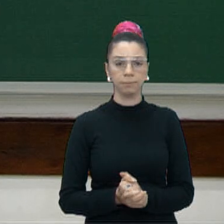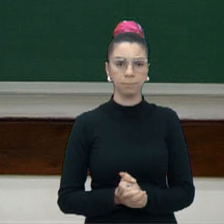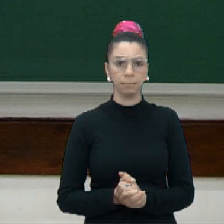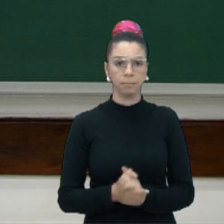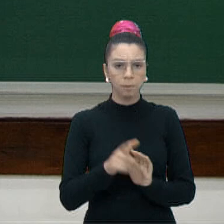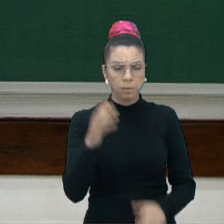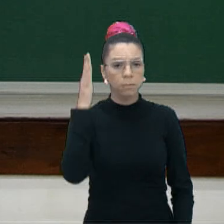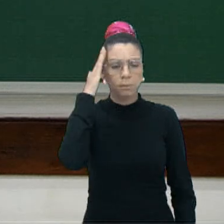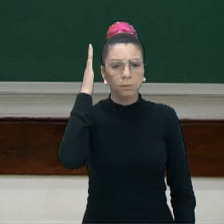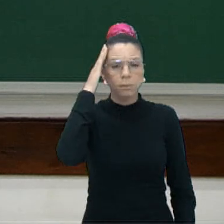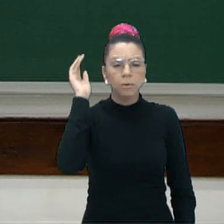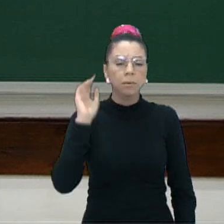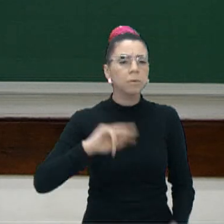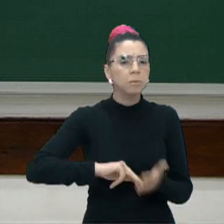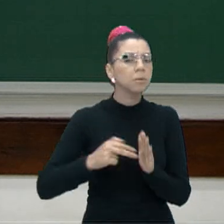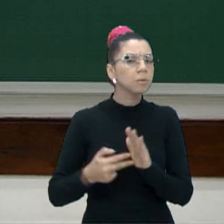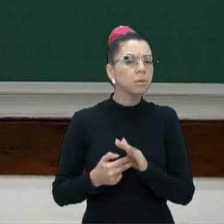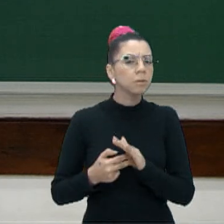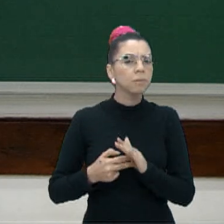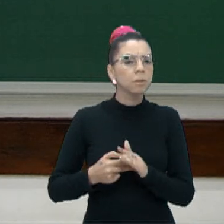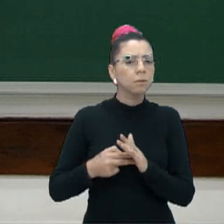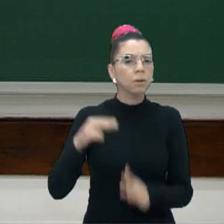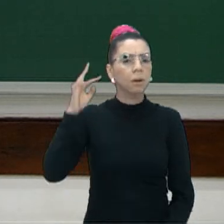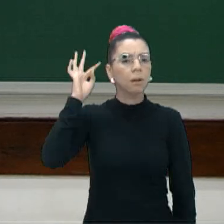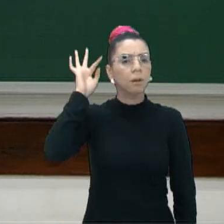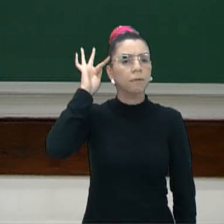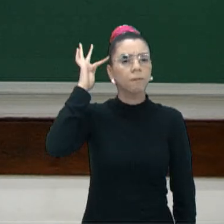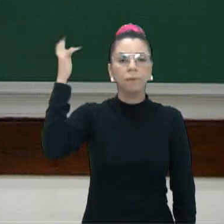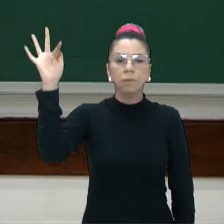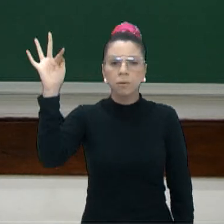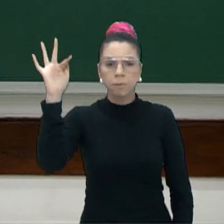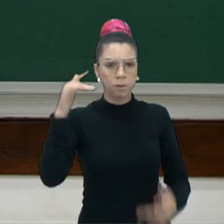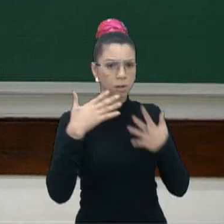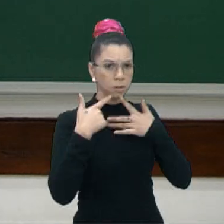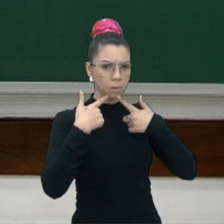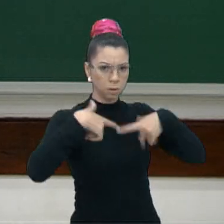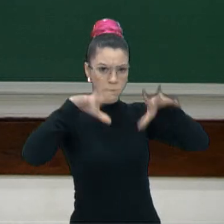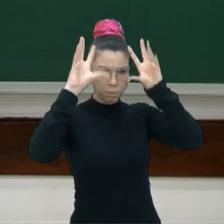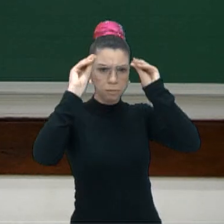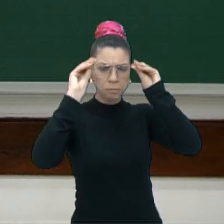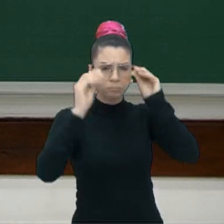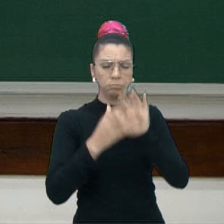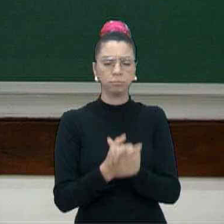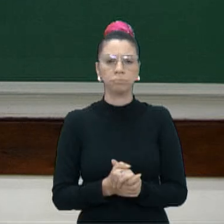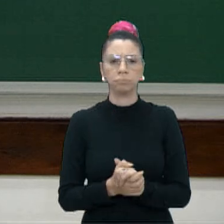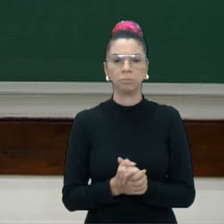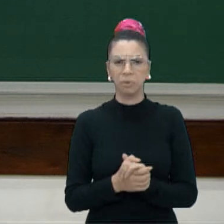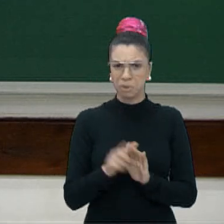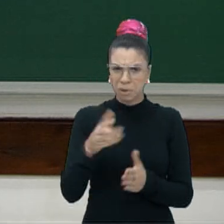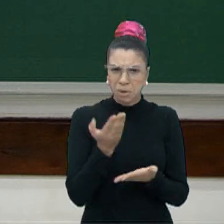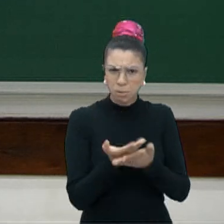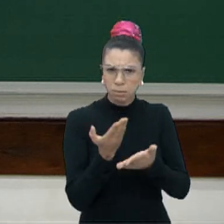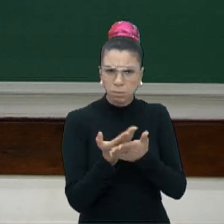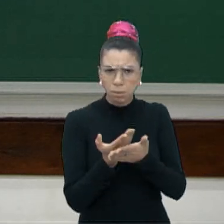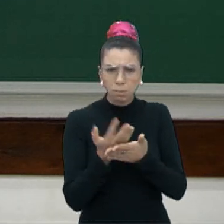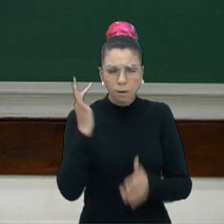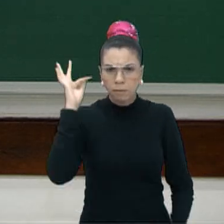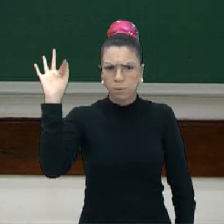Você sabe o que é filosofia da linguagem? Vocês já ouviram falar em filosofia da